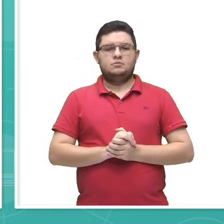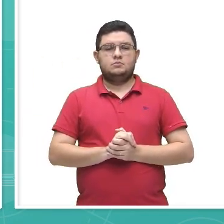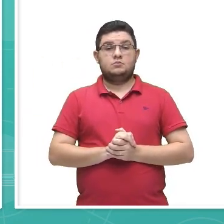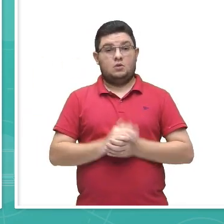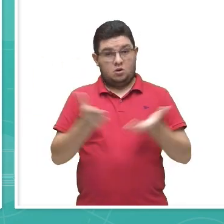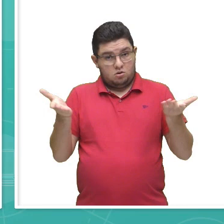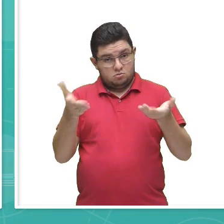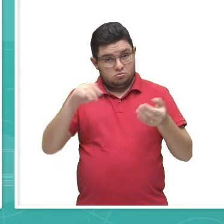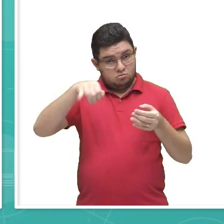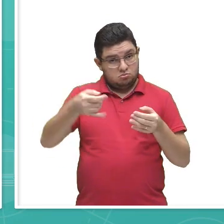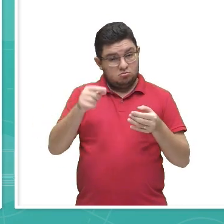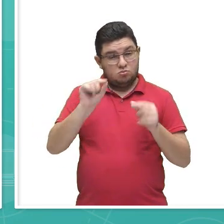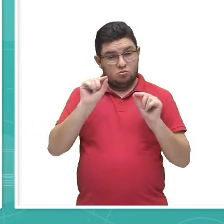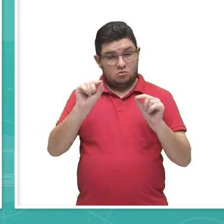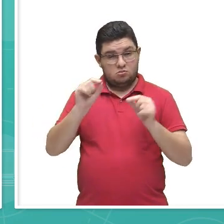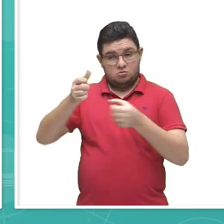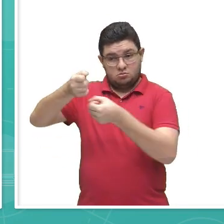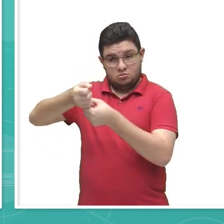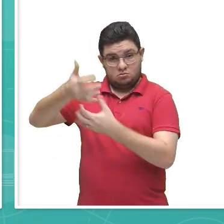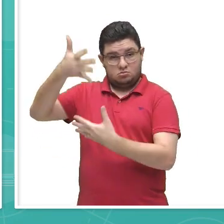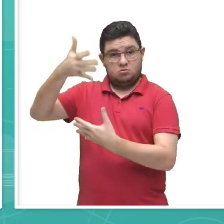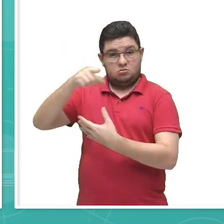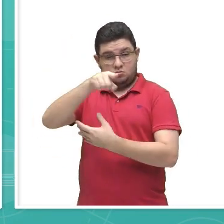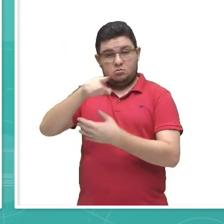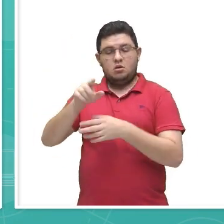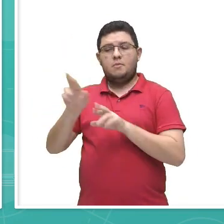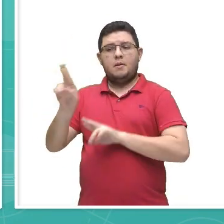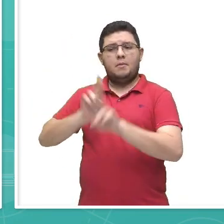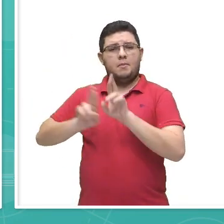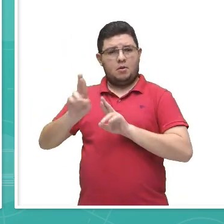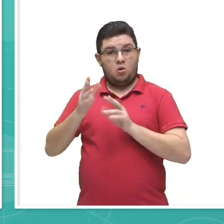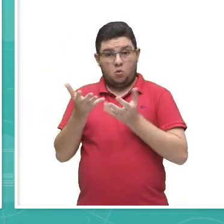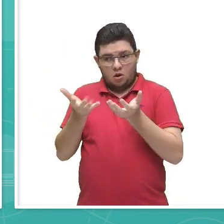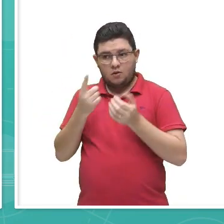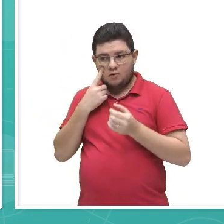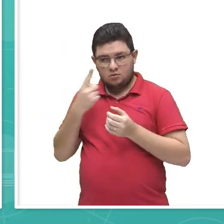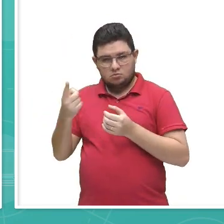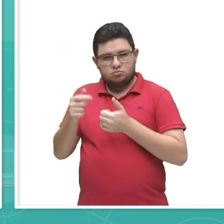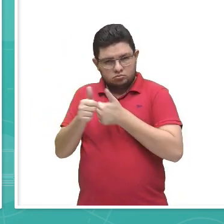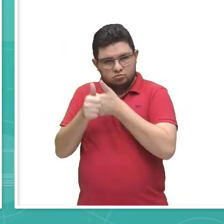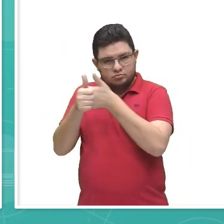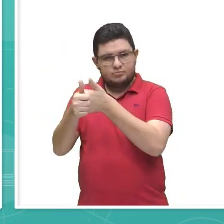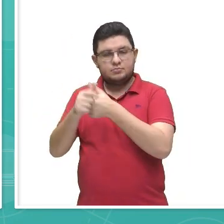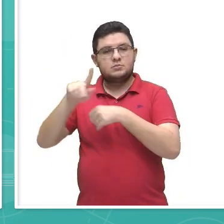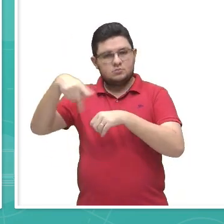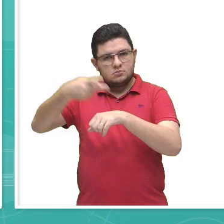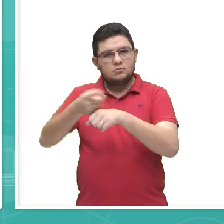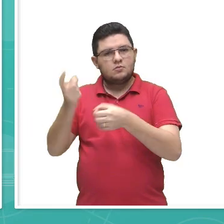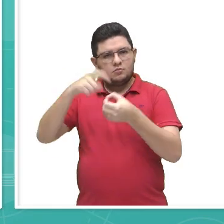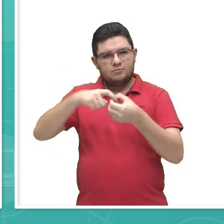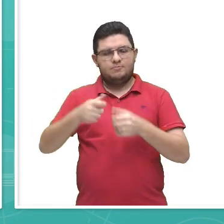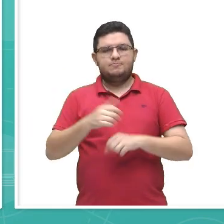Então, participem bastante, quero ver a resposta de vocês, vou estar lá acompanhando o chat, tá bom? Então, até daqui a pouco.